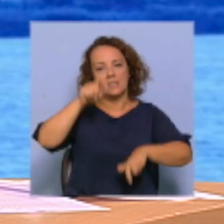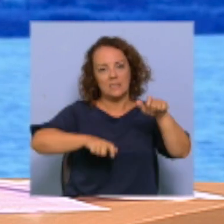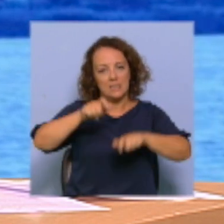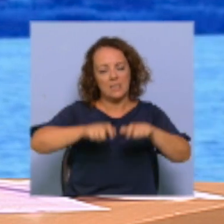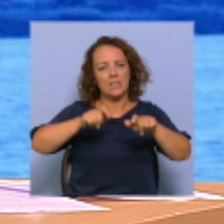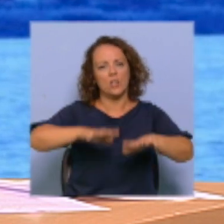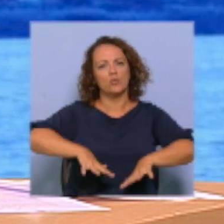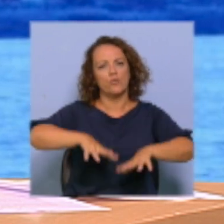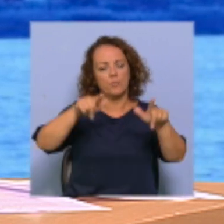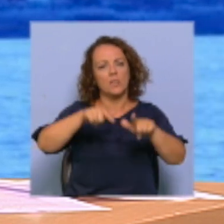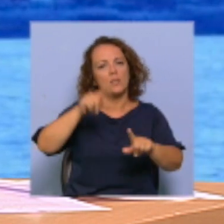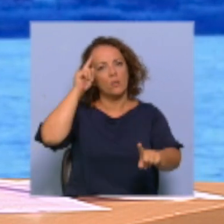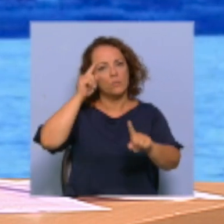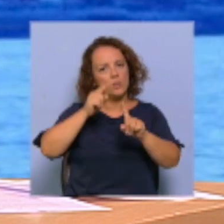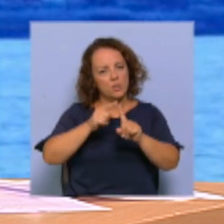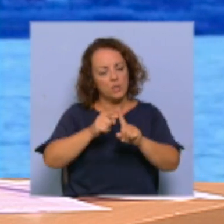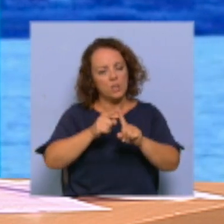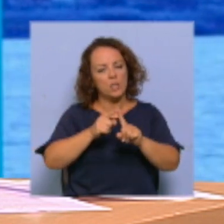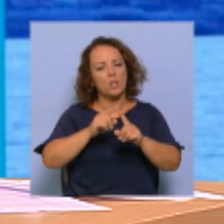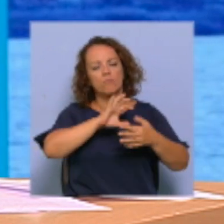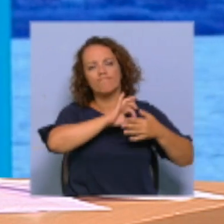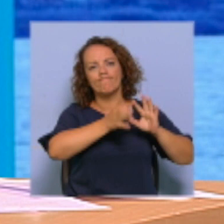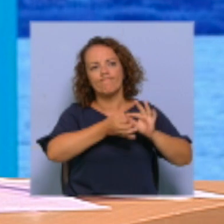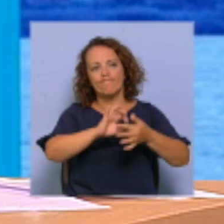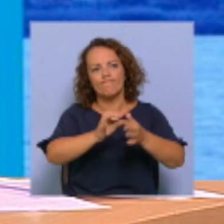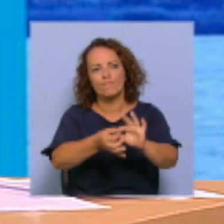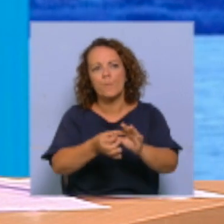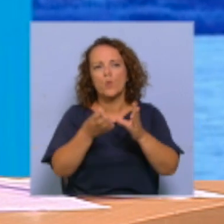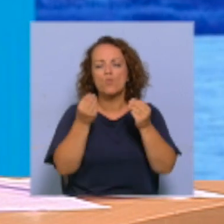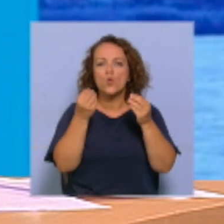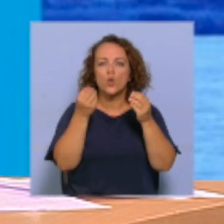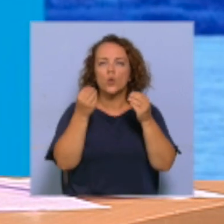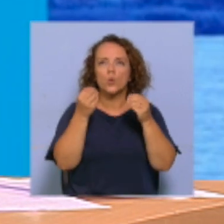desenvolvimento sustenta a doutrina monista, ou seja, muito